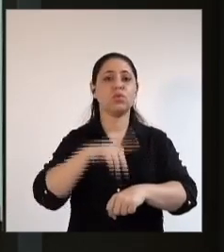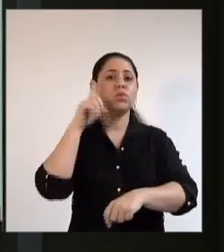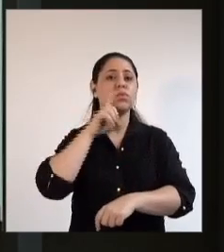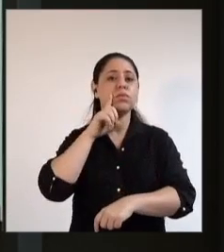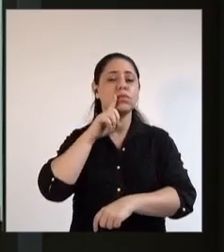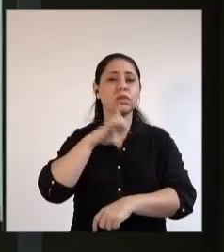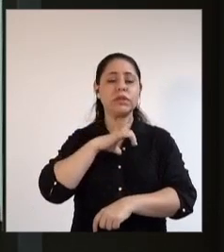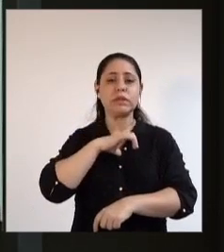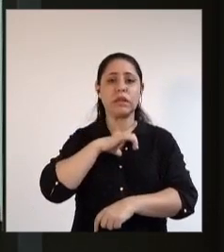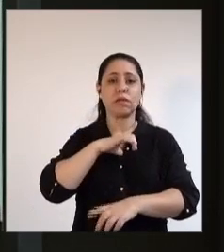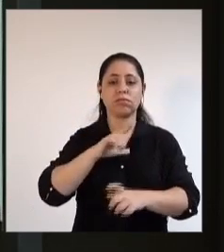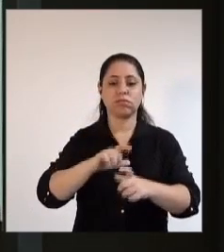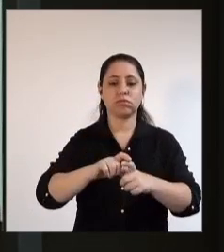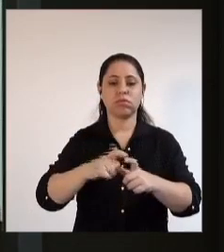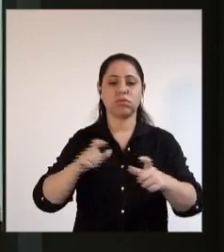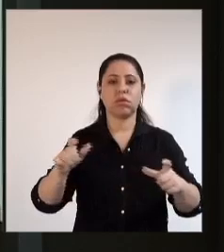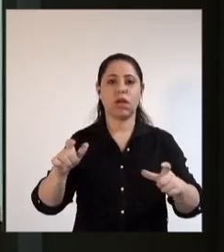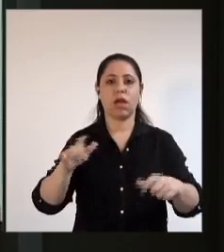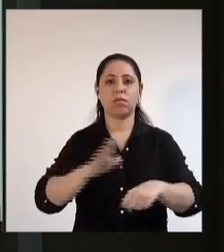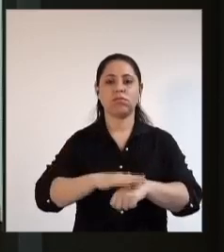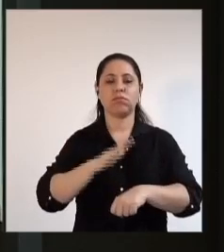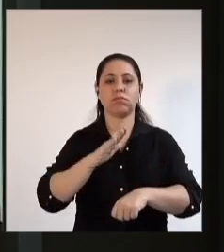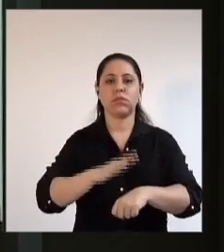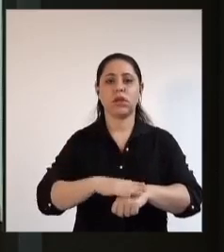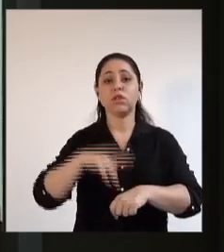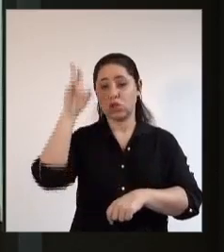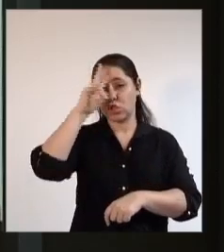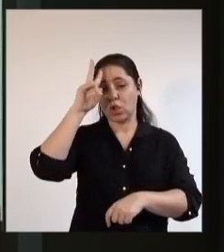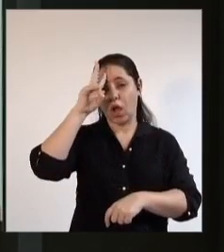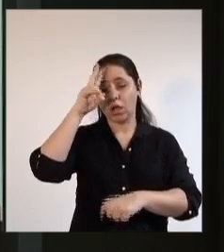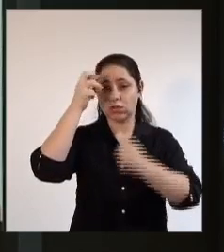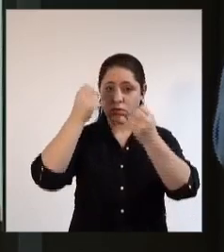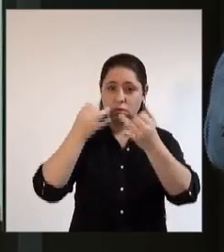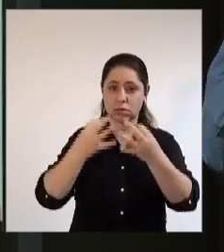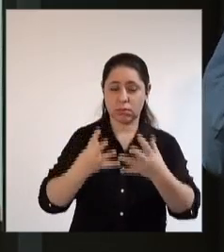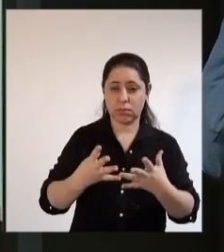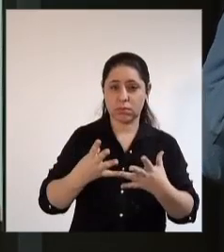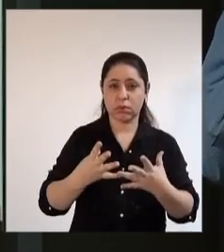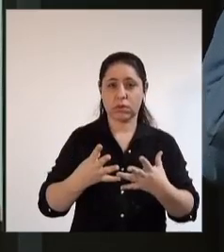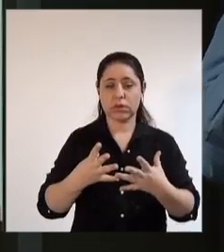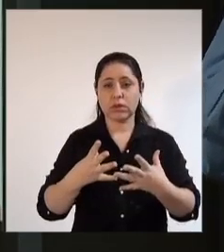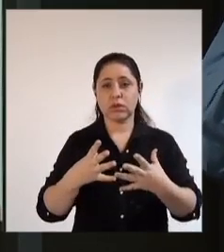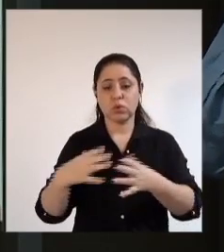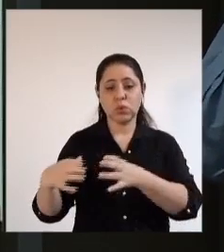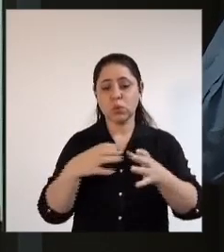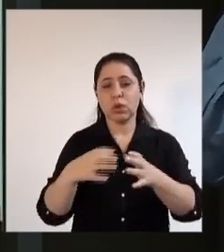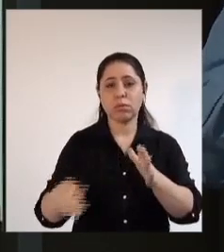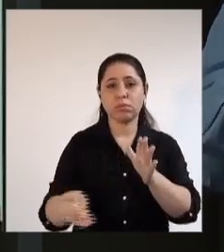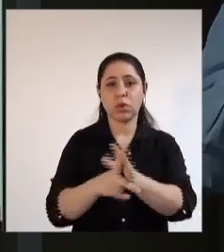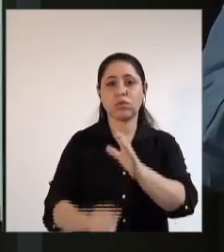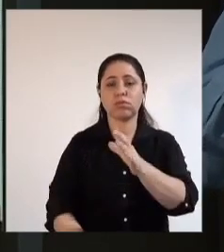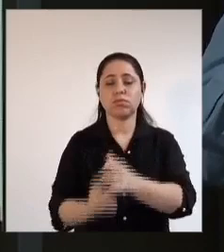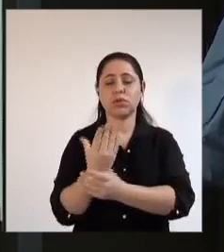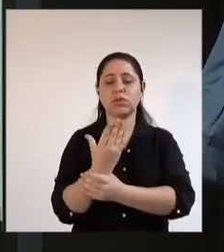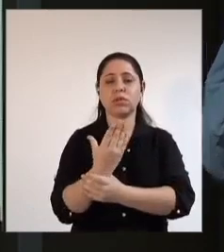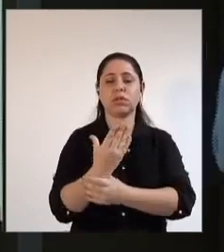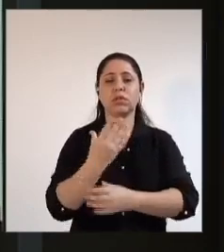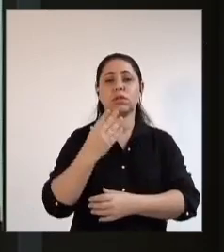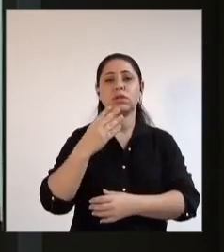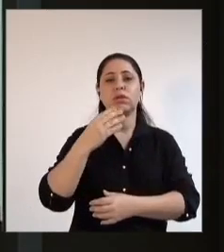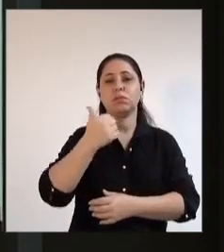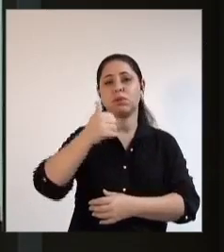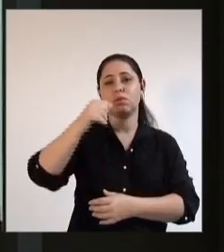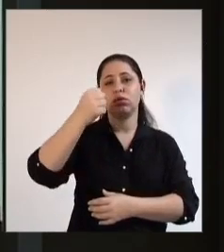também de mais tempo ainda traz a história conta é de que as primeiras unidades aconteceram nos anos 1800